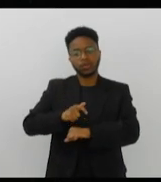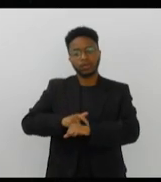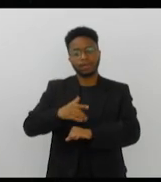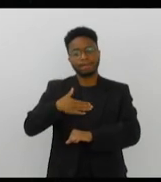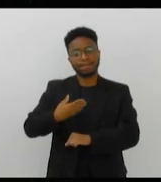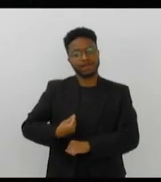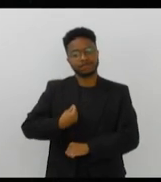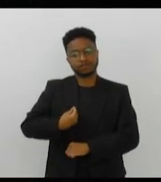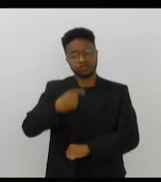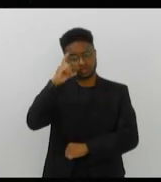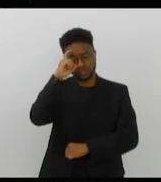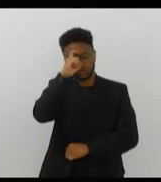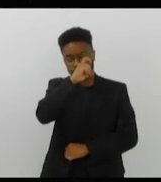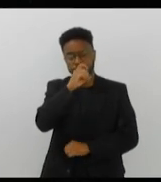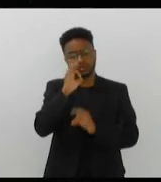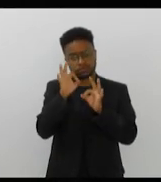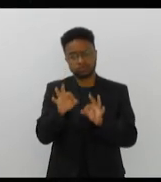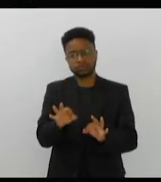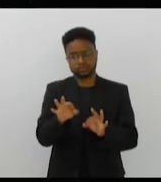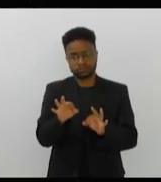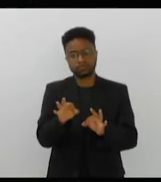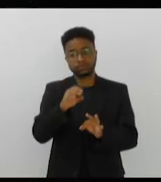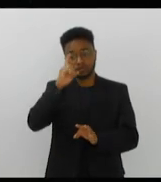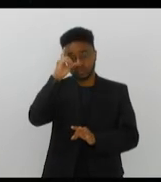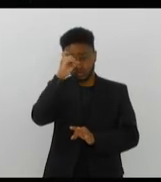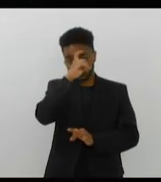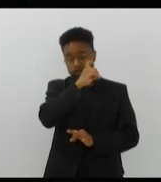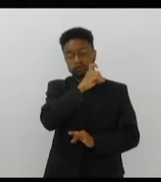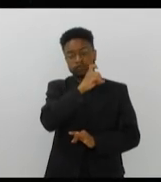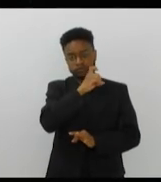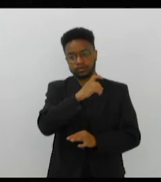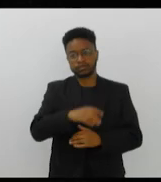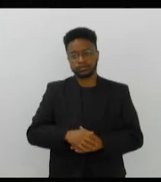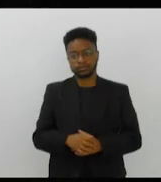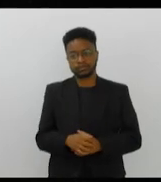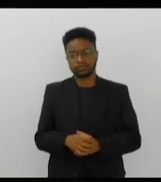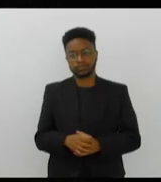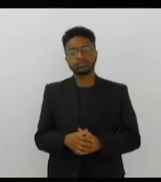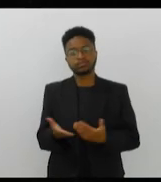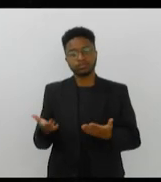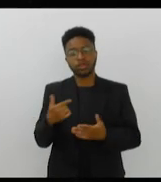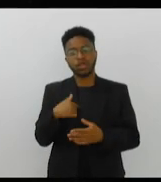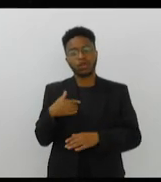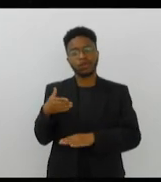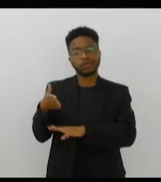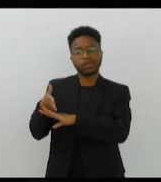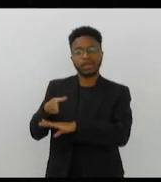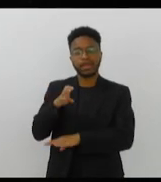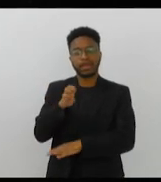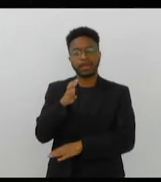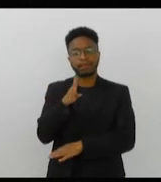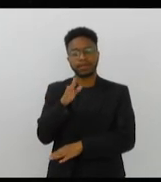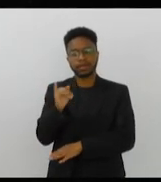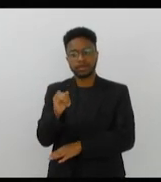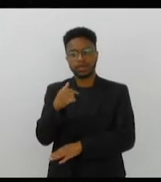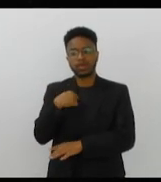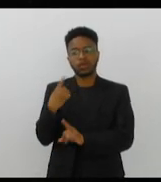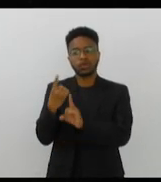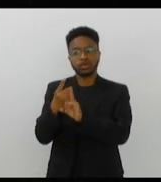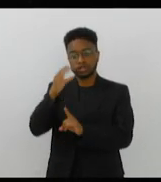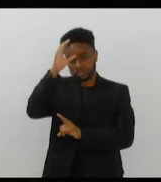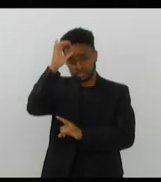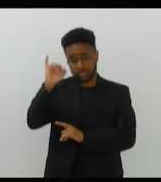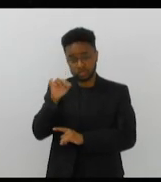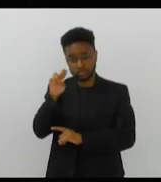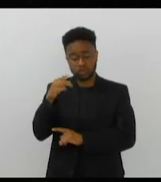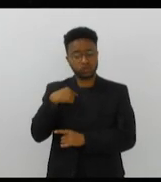muito difícil. Um processo muito... E eu ia lá para a EBI... Encontrava a Tia Ju pelos